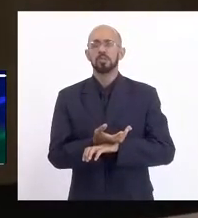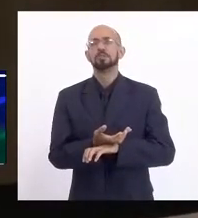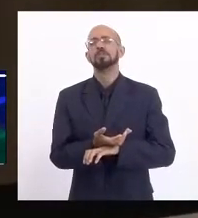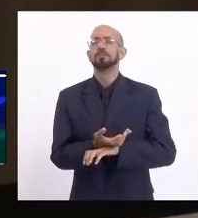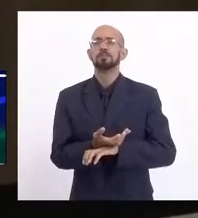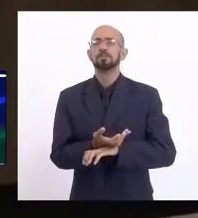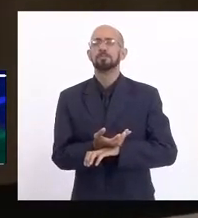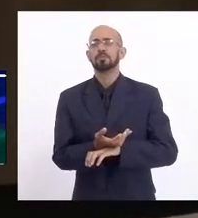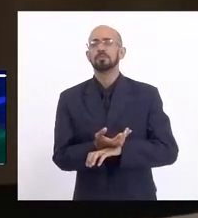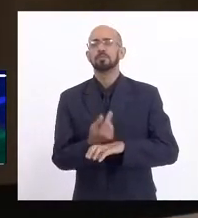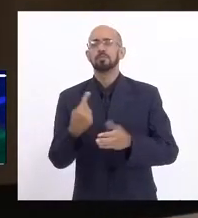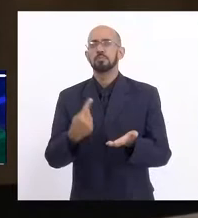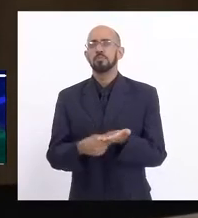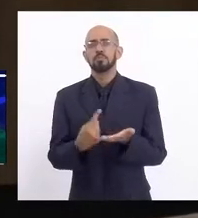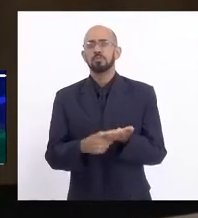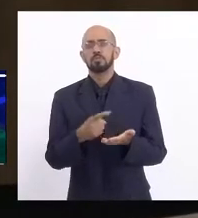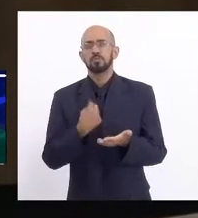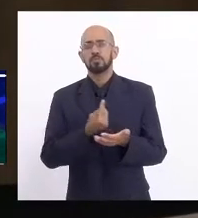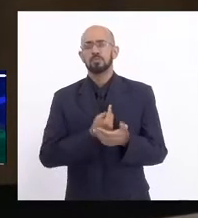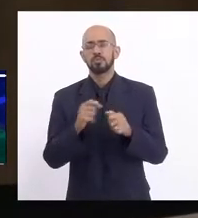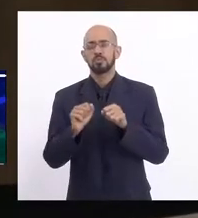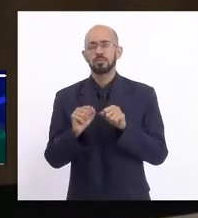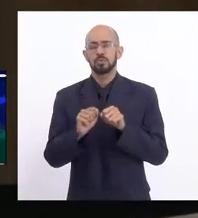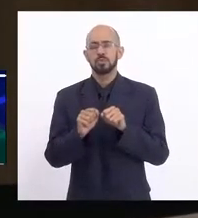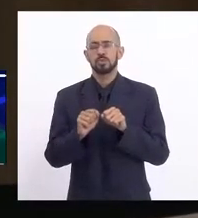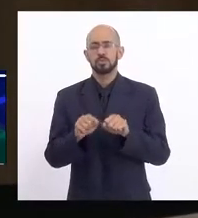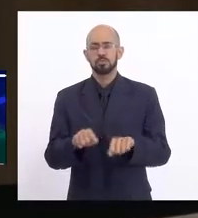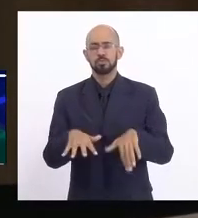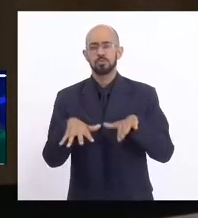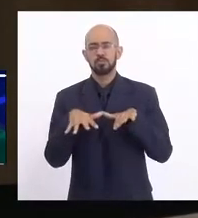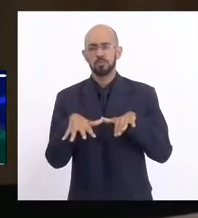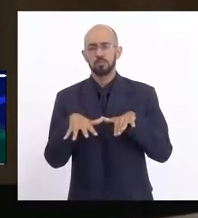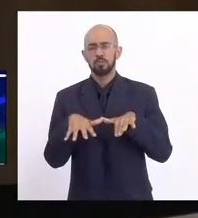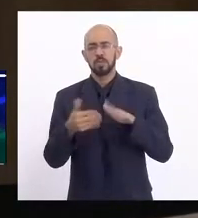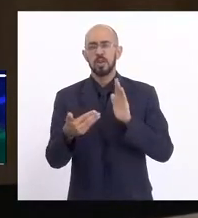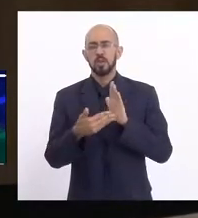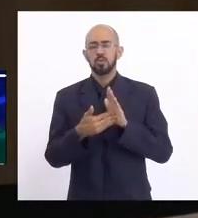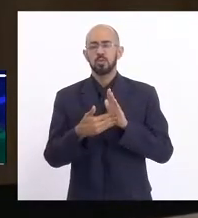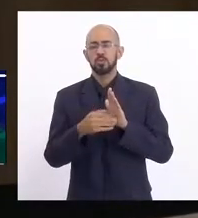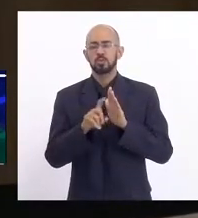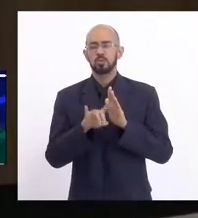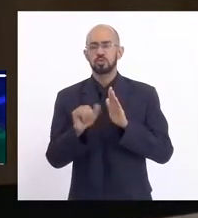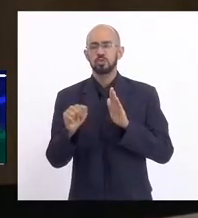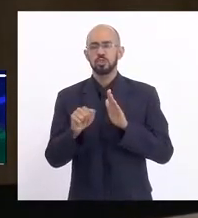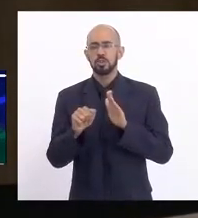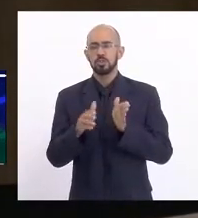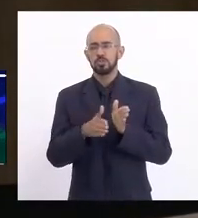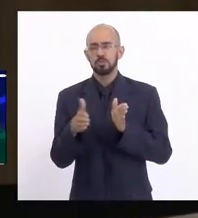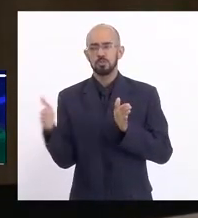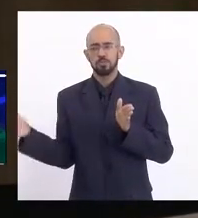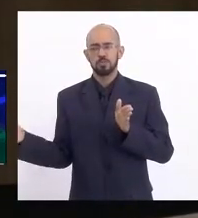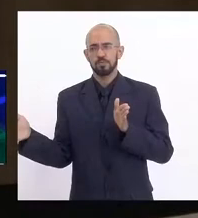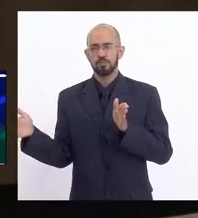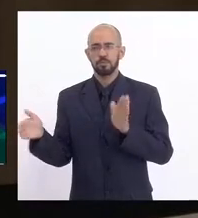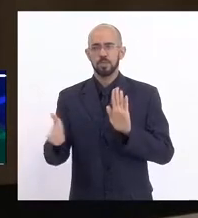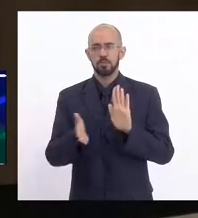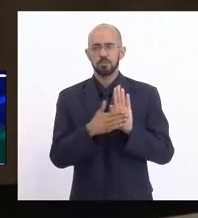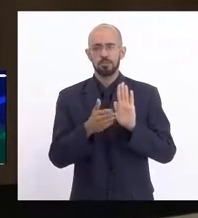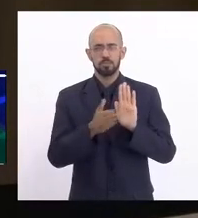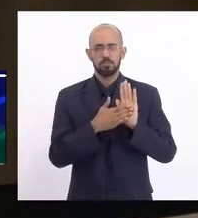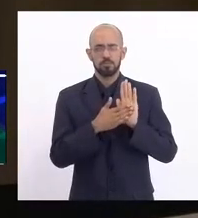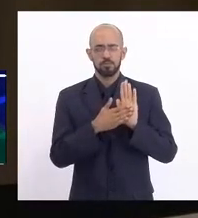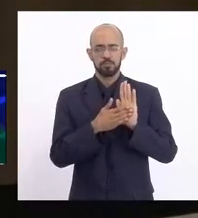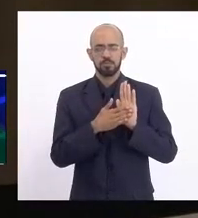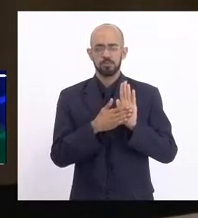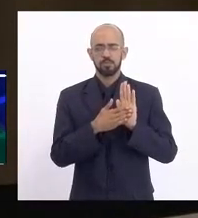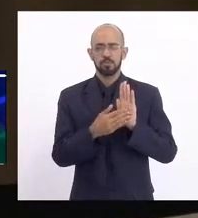Pelo acordo que tínhamos feito em plenário, a última data para prorrogar as prestações de conta dos